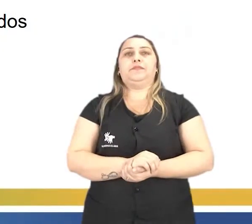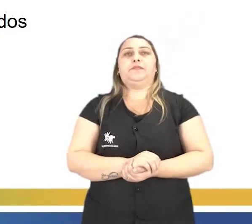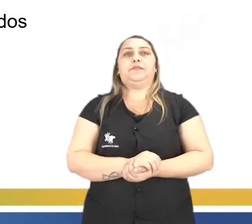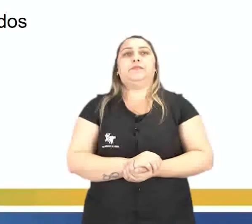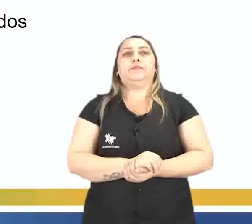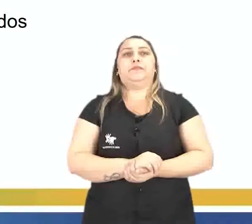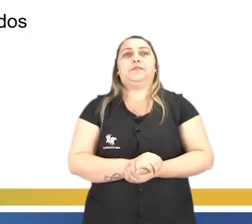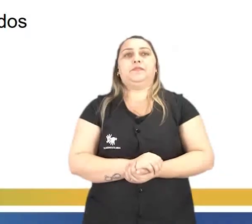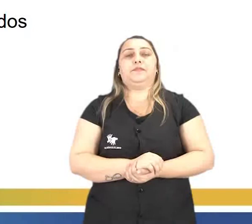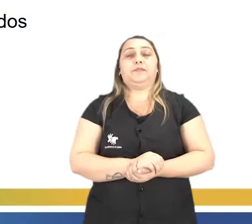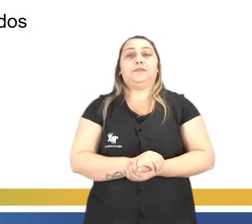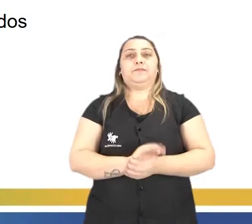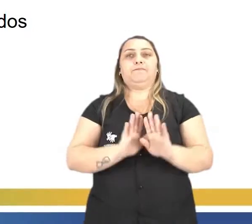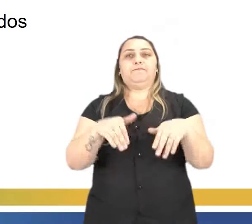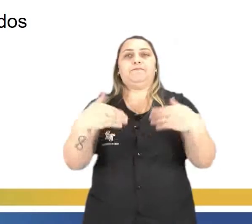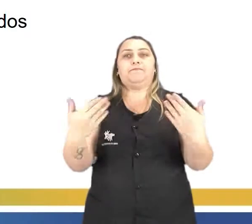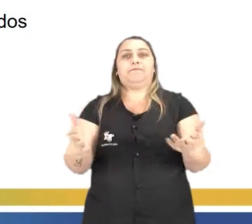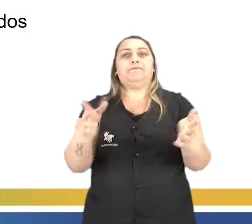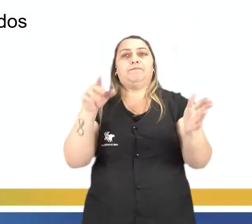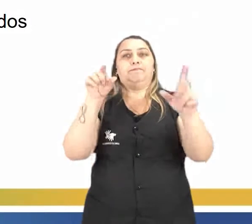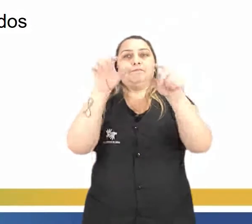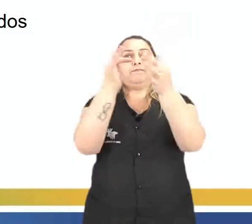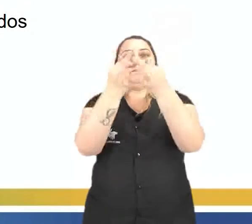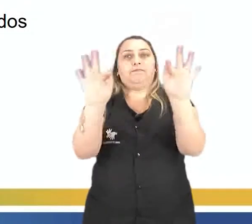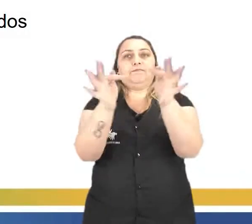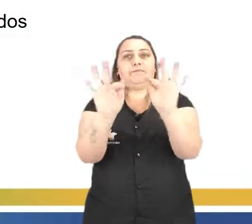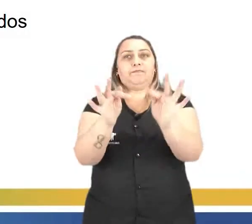homem. Então, dentre essas